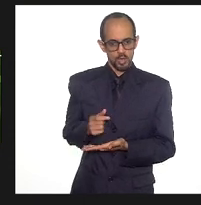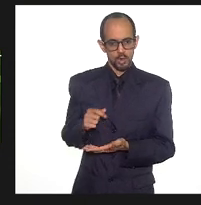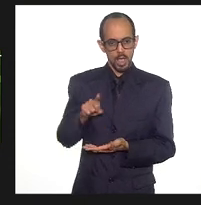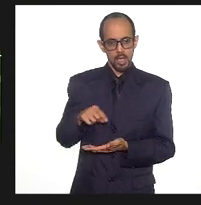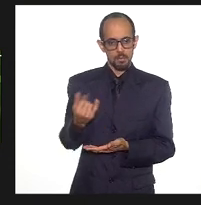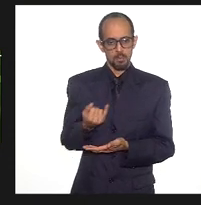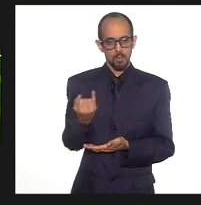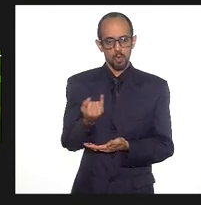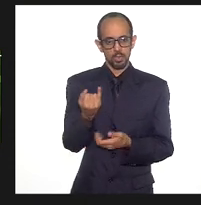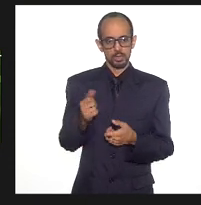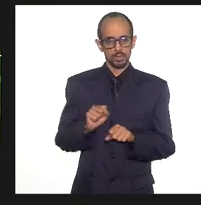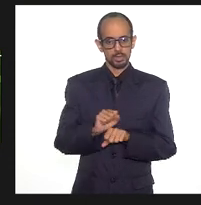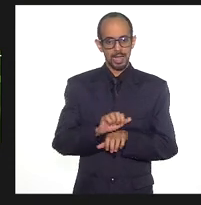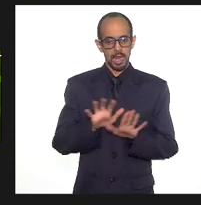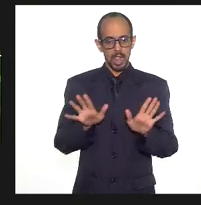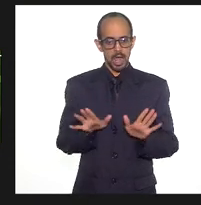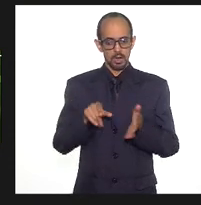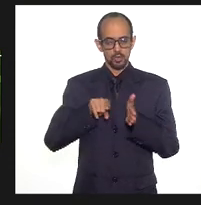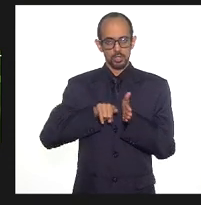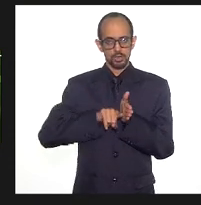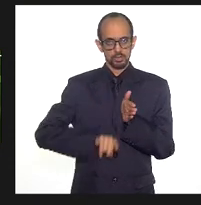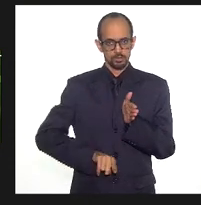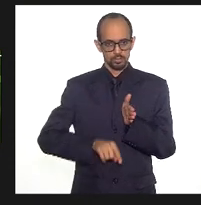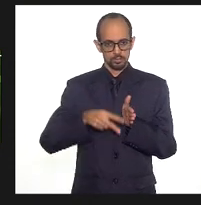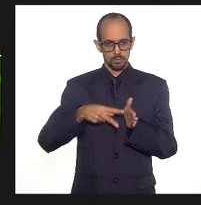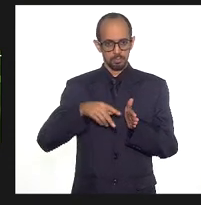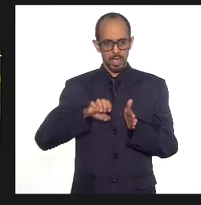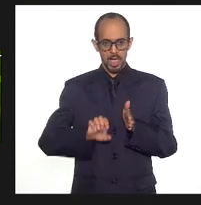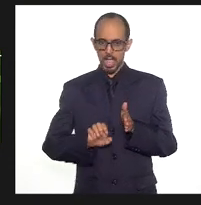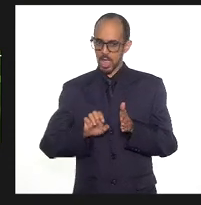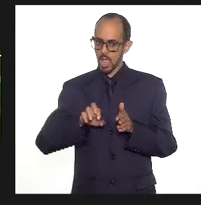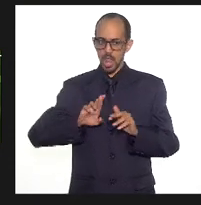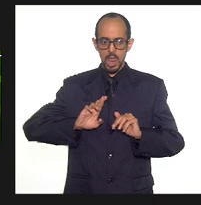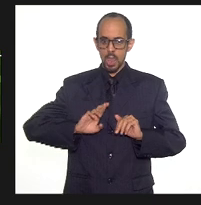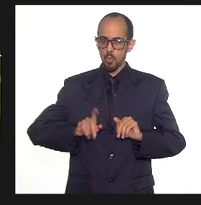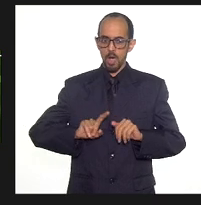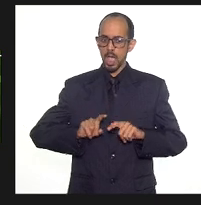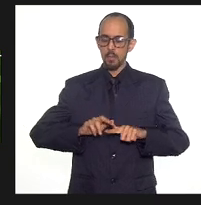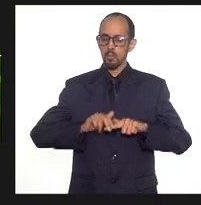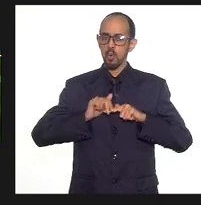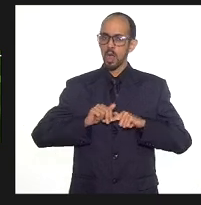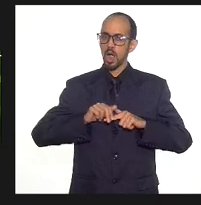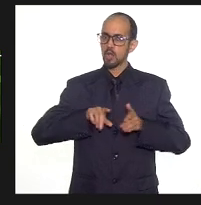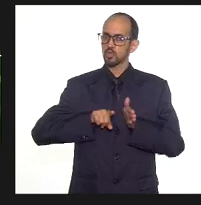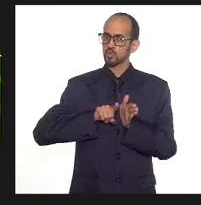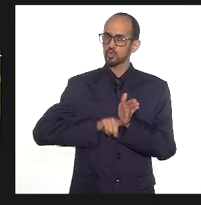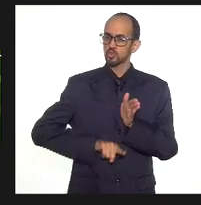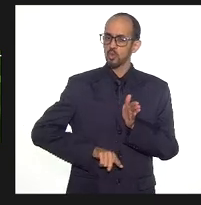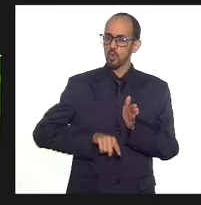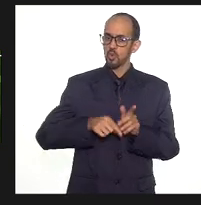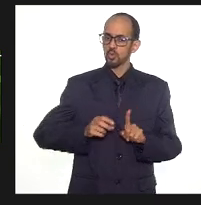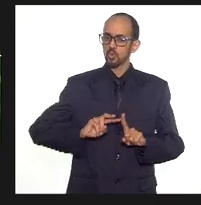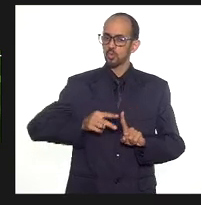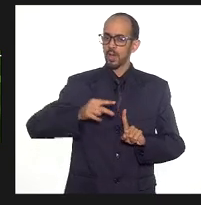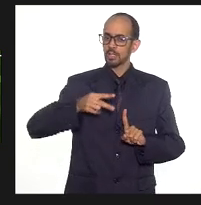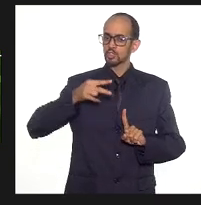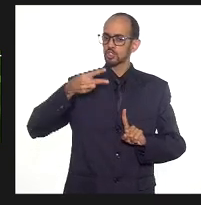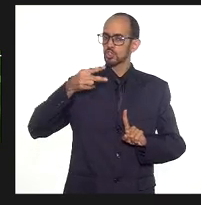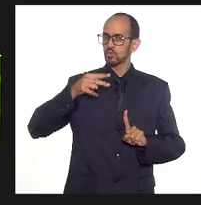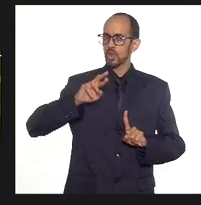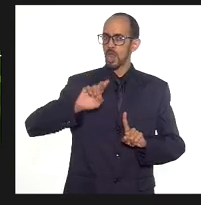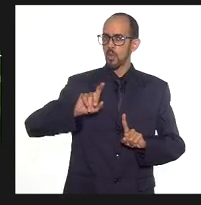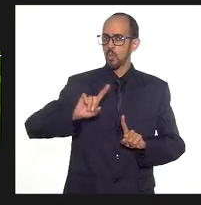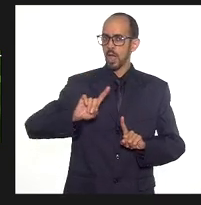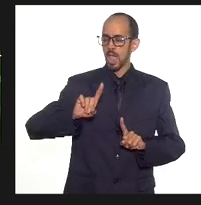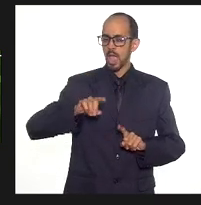a dedutibilidade na PE ela não se dá em razão da baixa do ativo, ela não é o valor do ativo. O que se deduz da